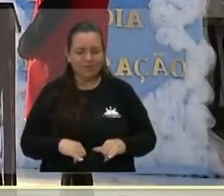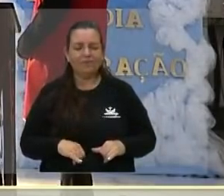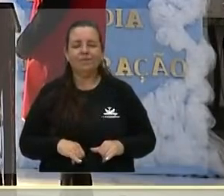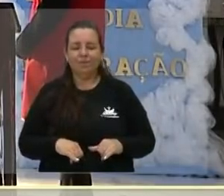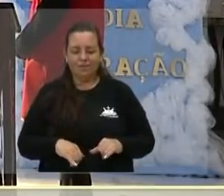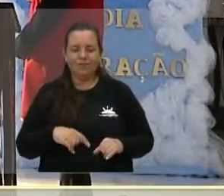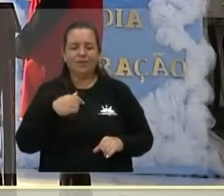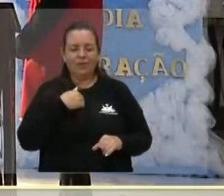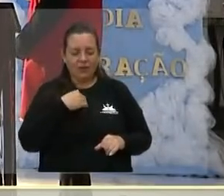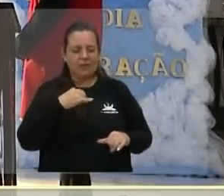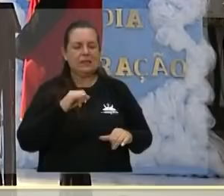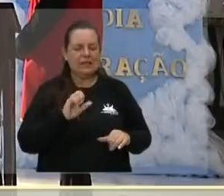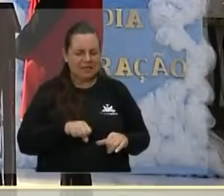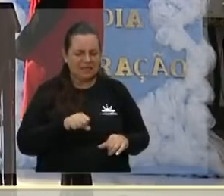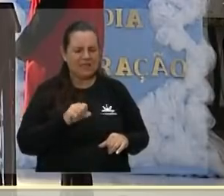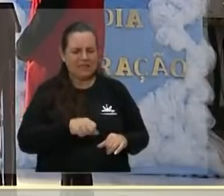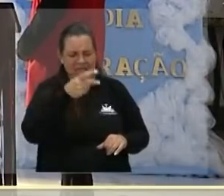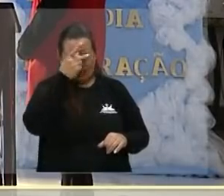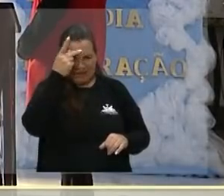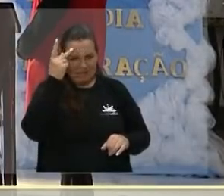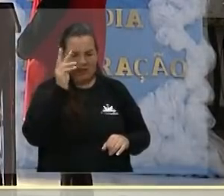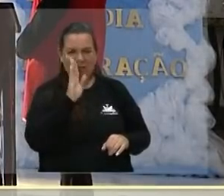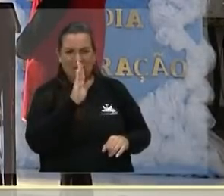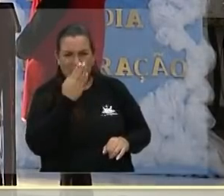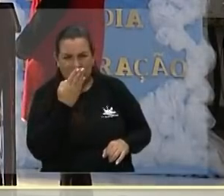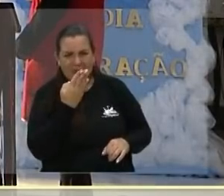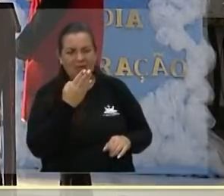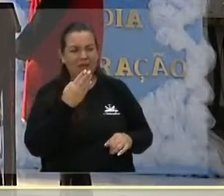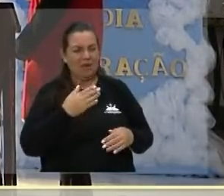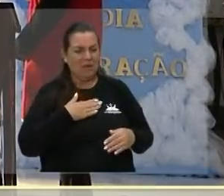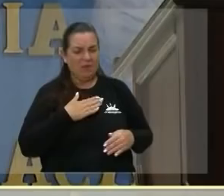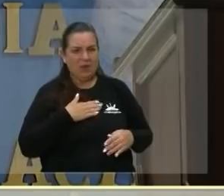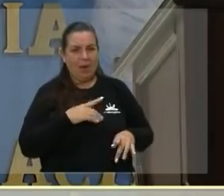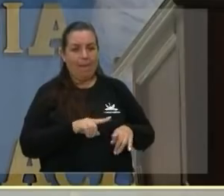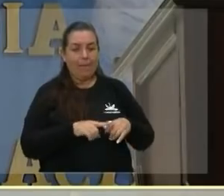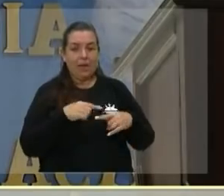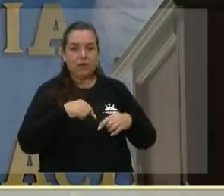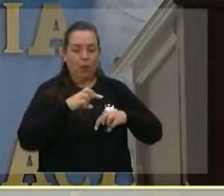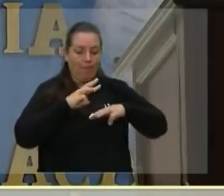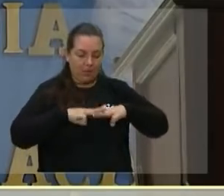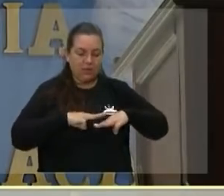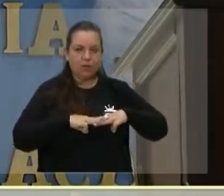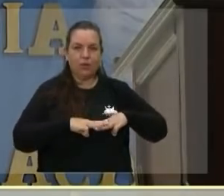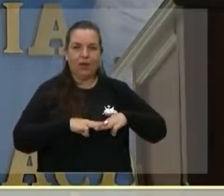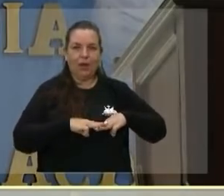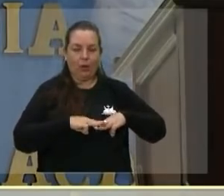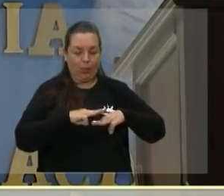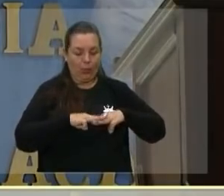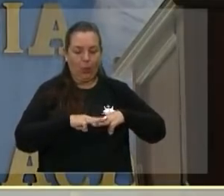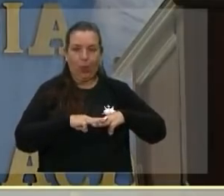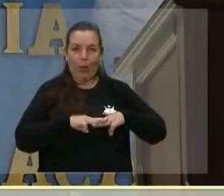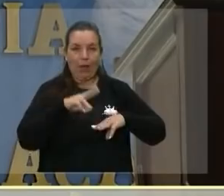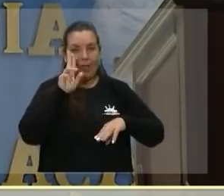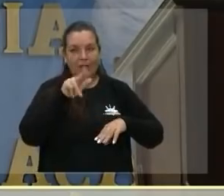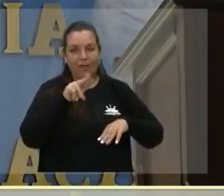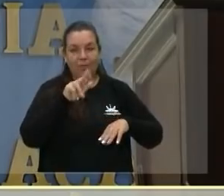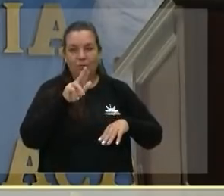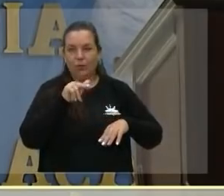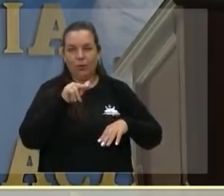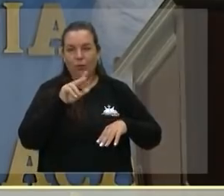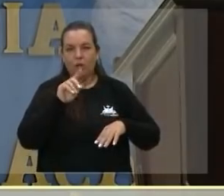o nilson free ciladas eu sou prisioneiro nunca